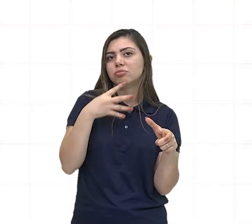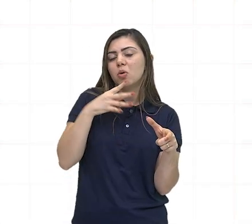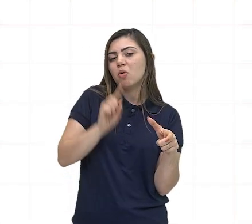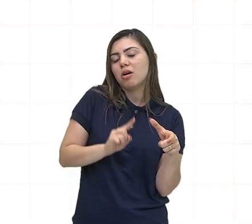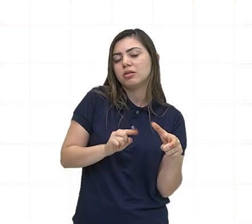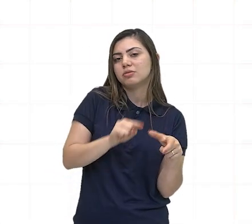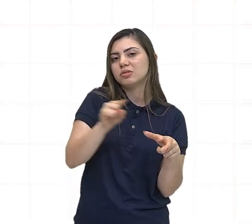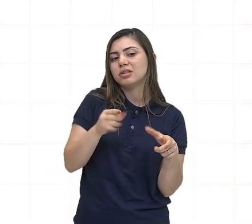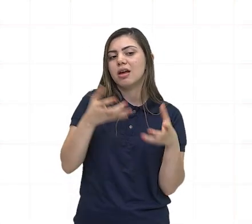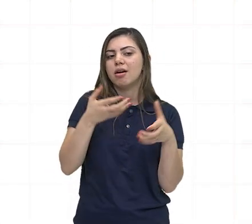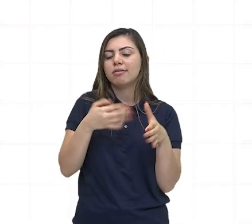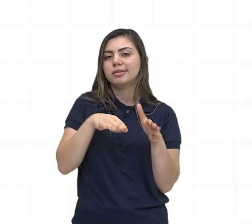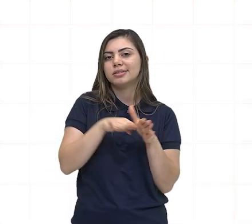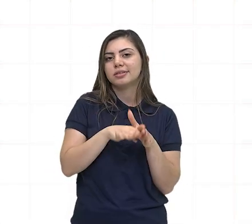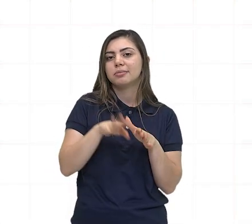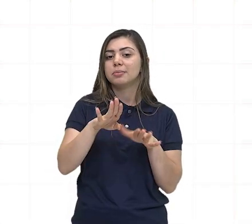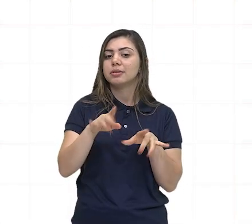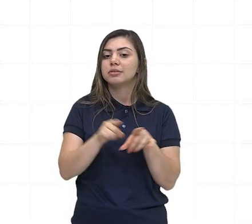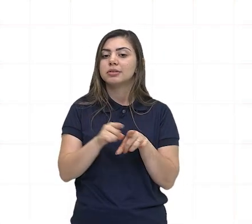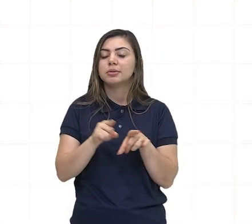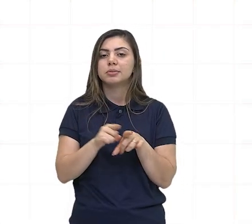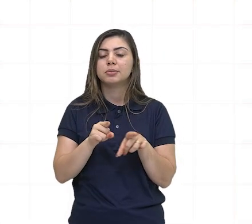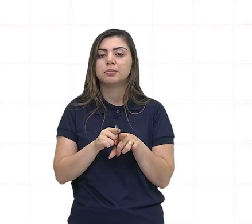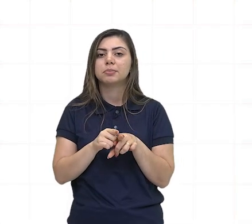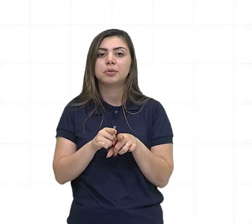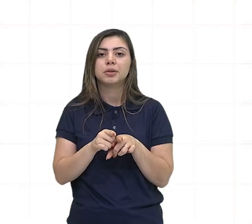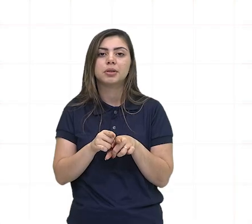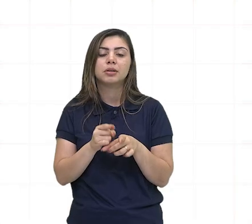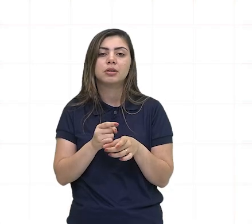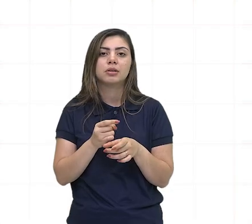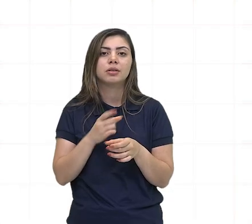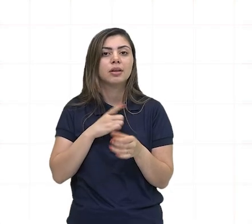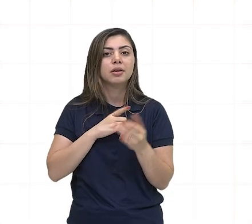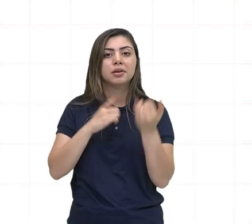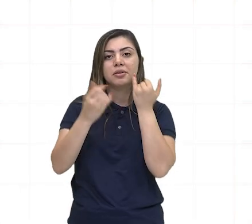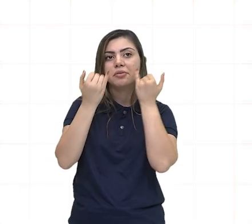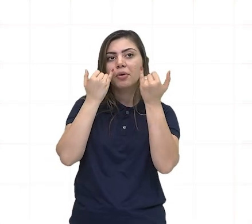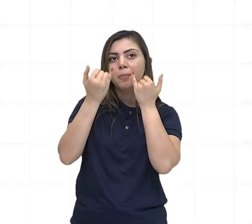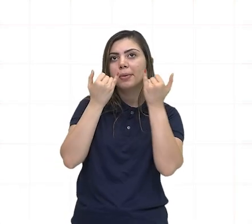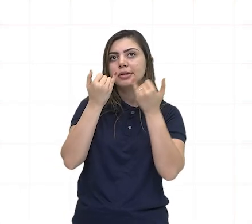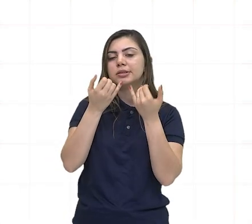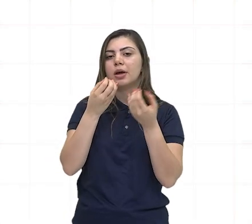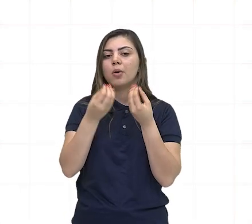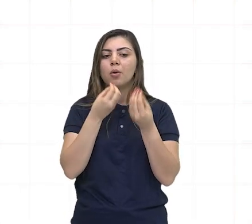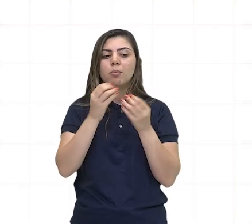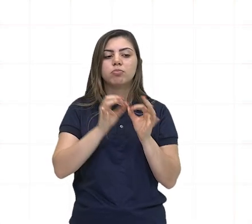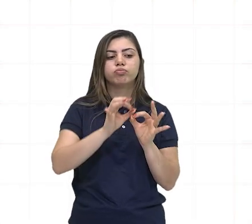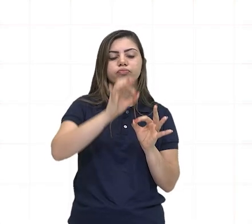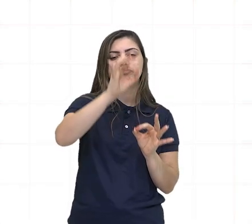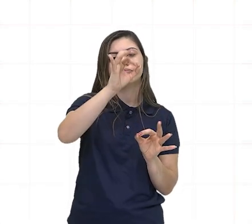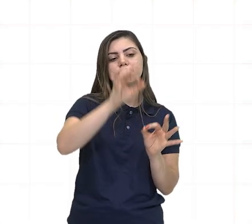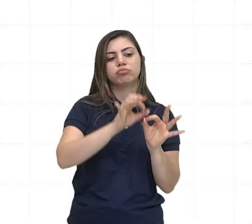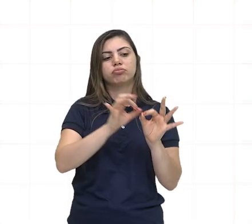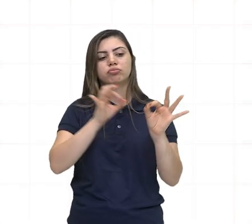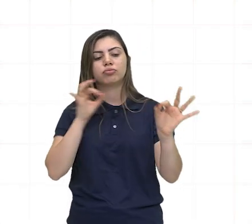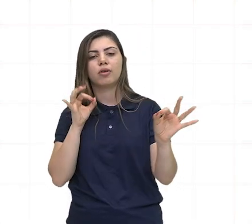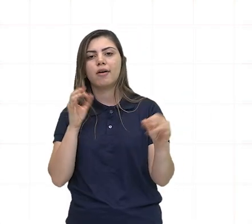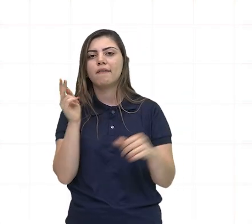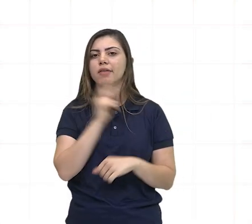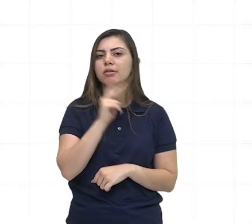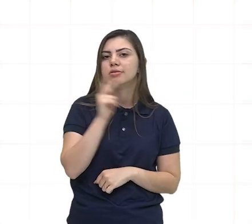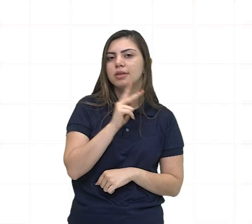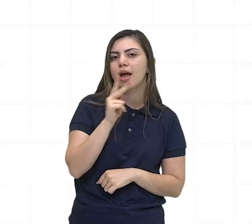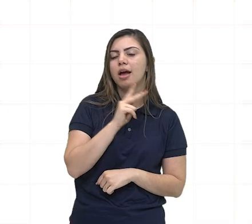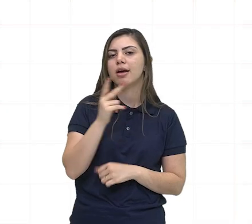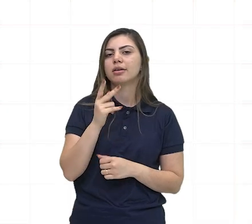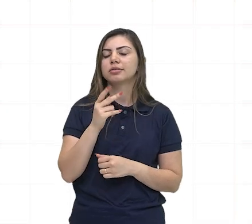e quer ir até aquele lugar, mas também ele pode trazer informações sobre altitude, velocidade, direção.